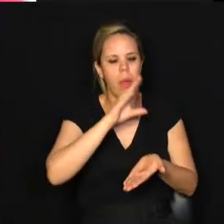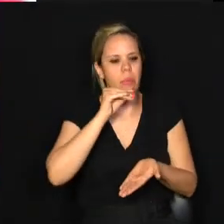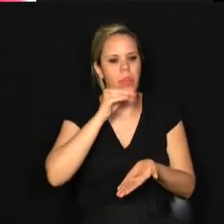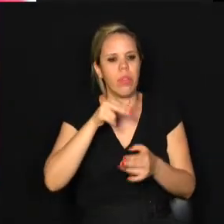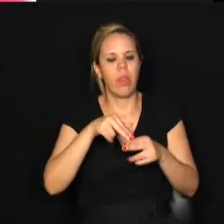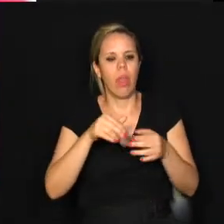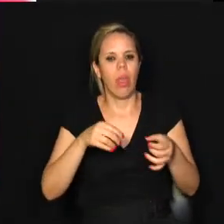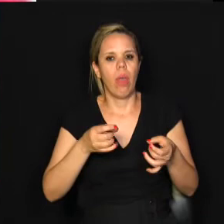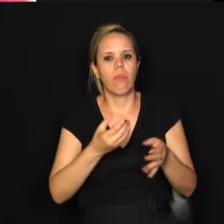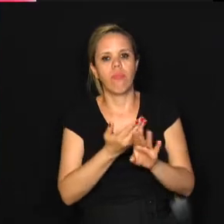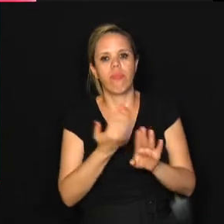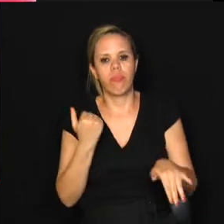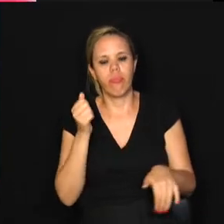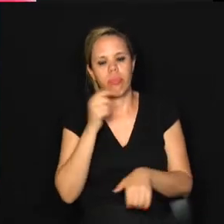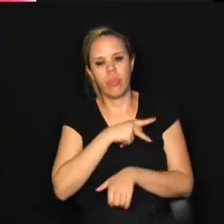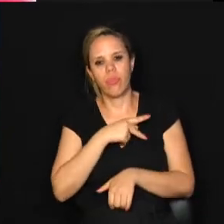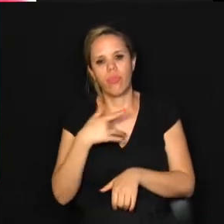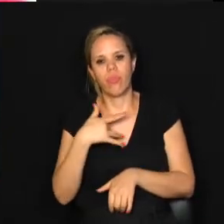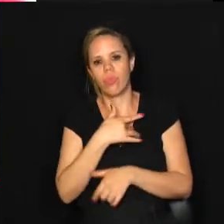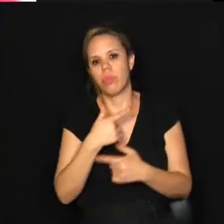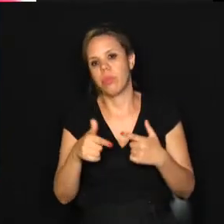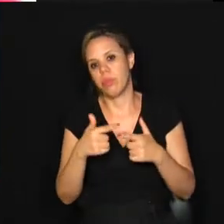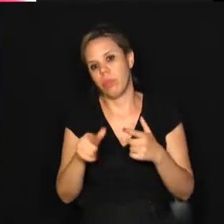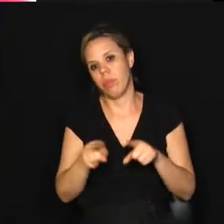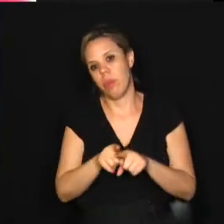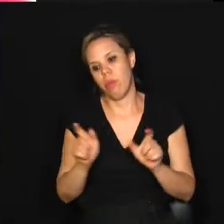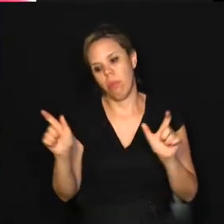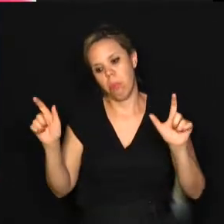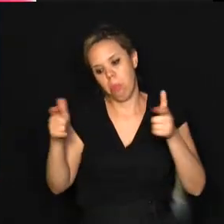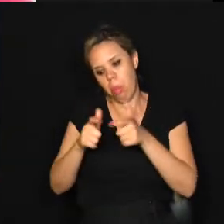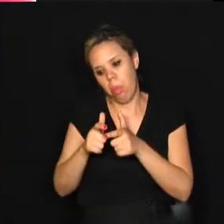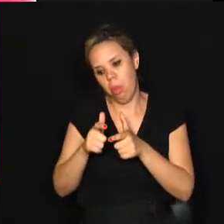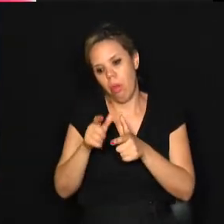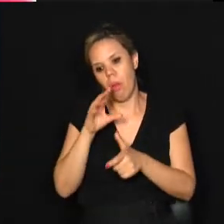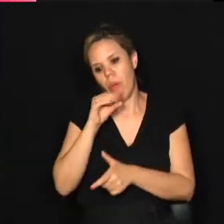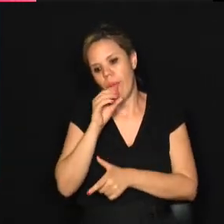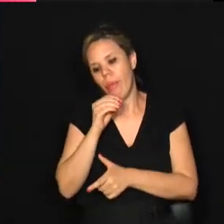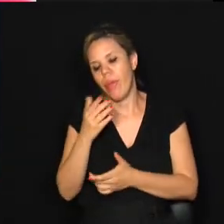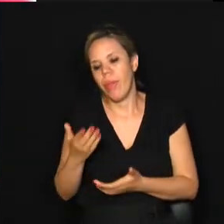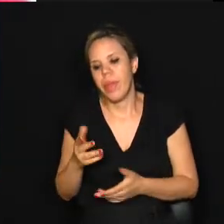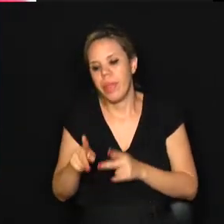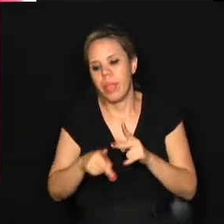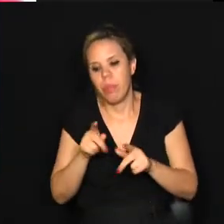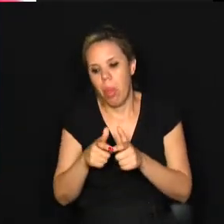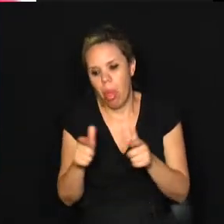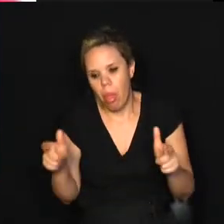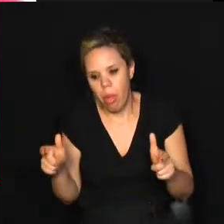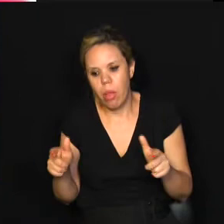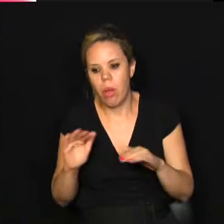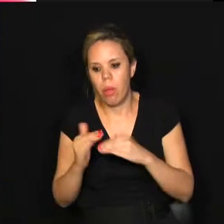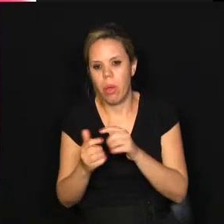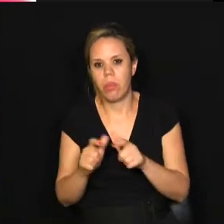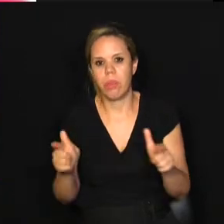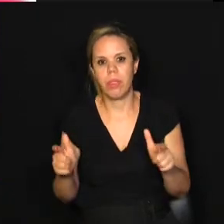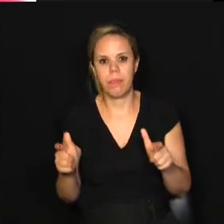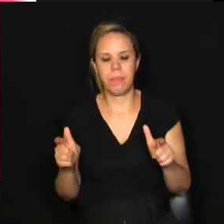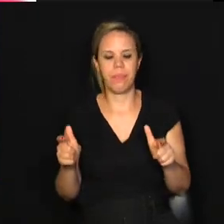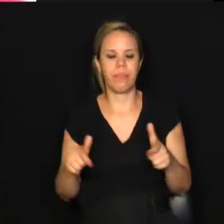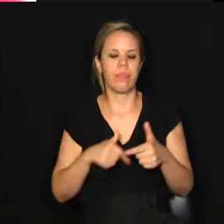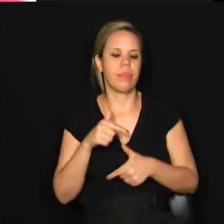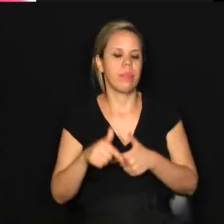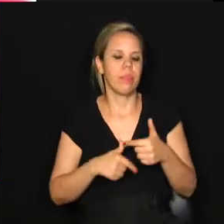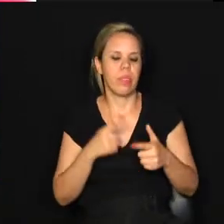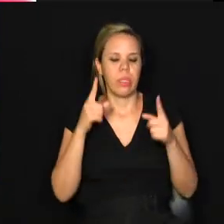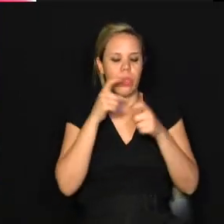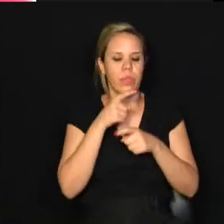por aposentadoria e tal. Então, quer dizer, o quadro de funcionários diminui, a população aumenta, os bairros aumentam, e a precarização